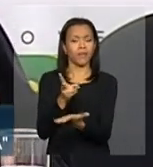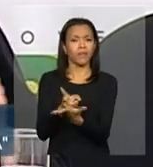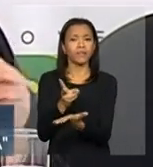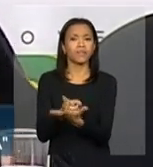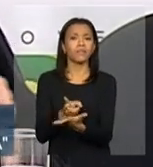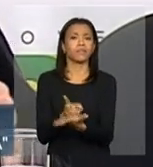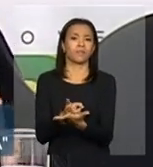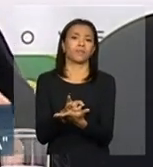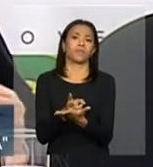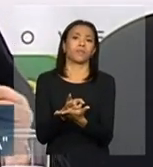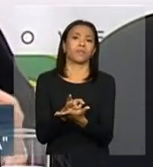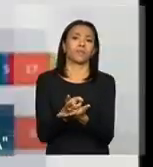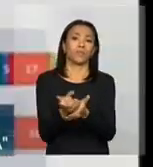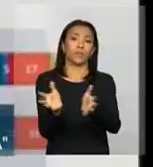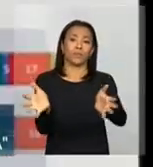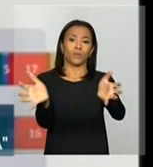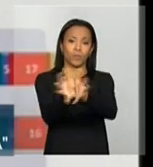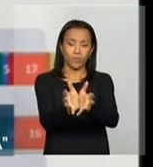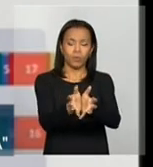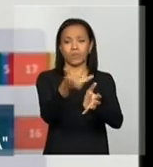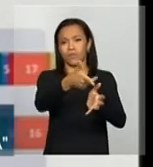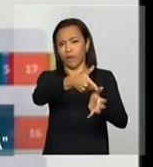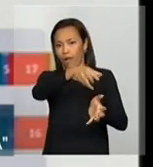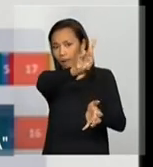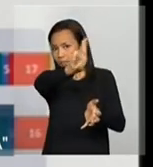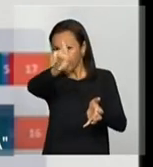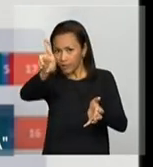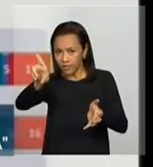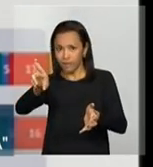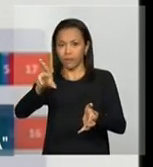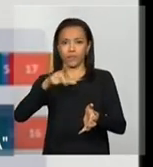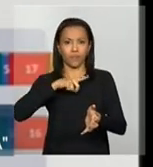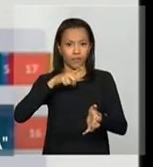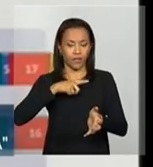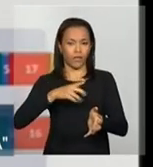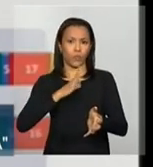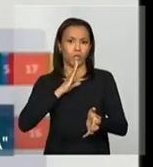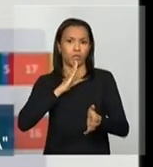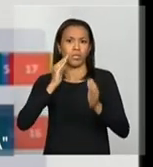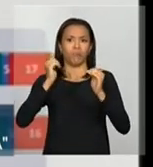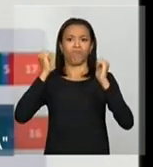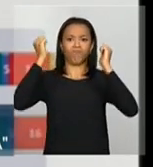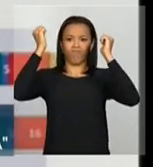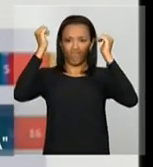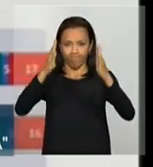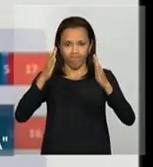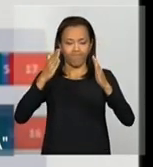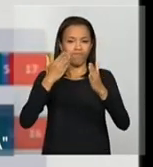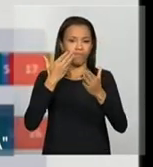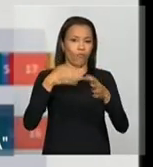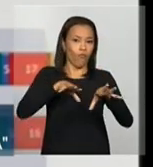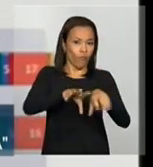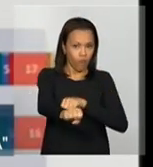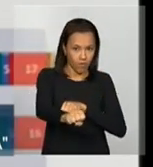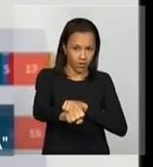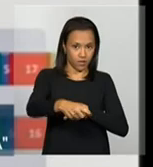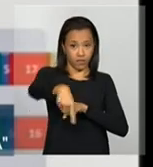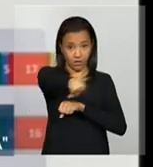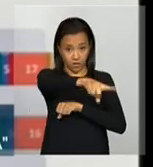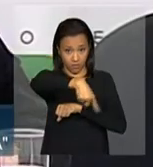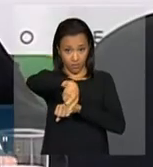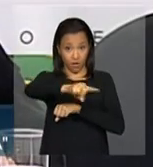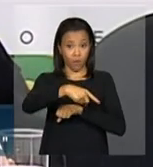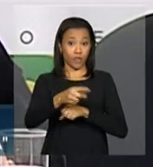mais representados, os segmentos de, que têm escolaridade superior e têm, são de classe